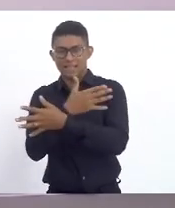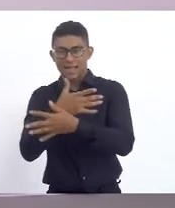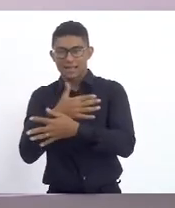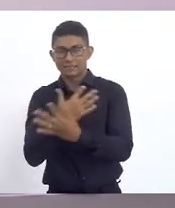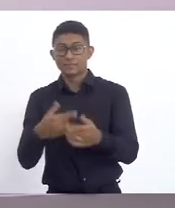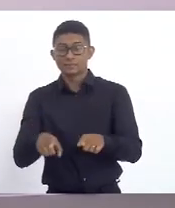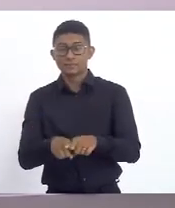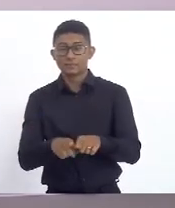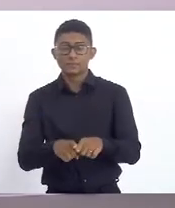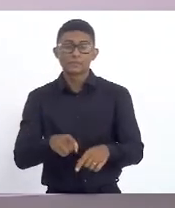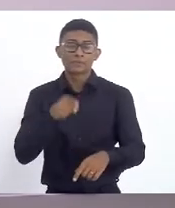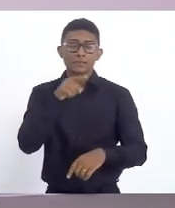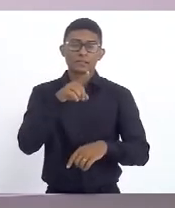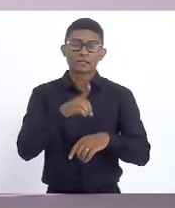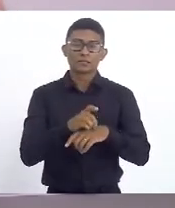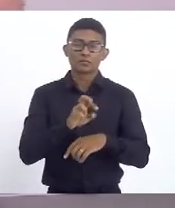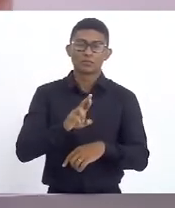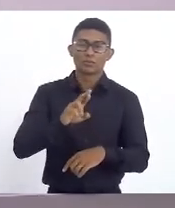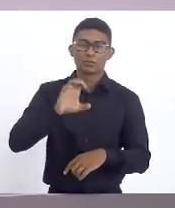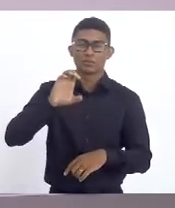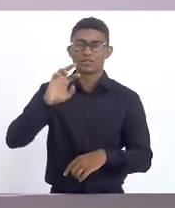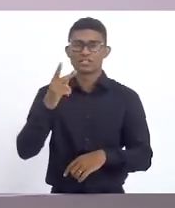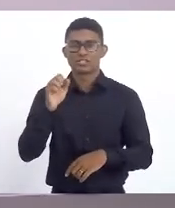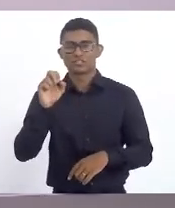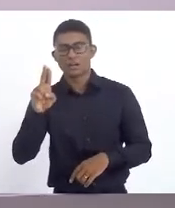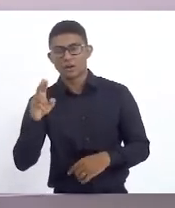doutor Chau, saudar